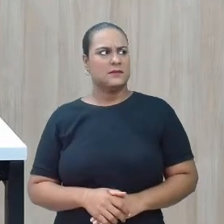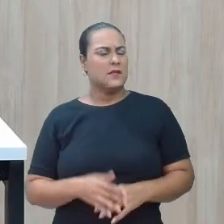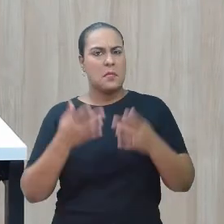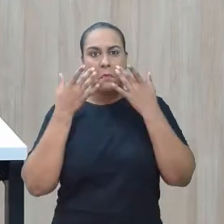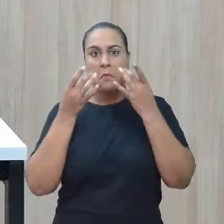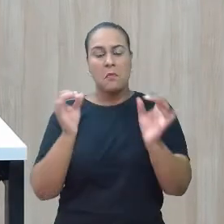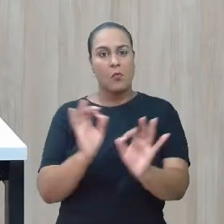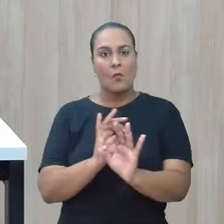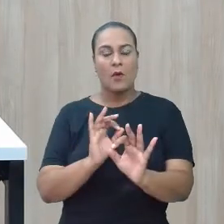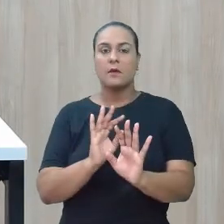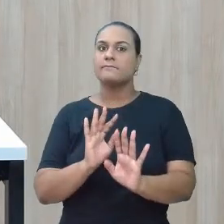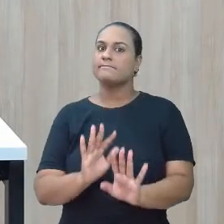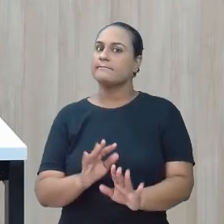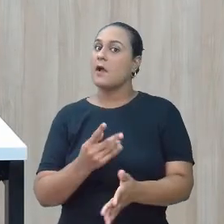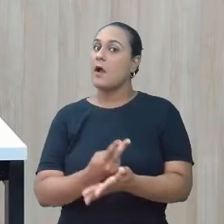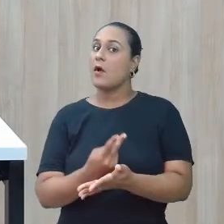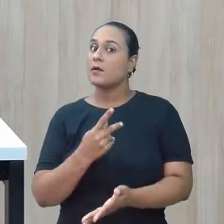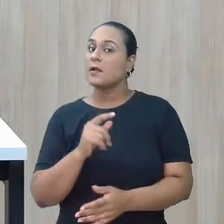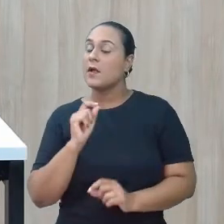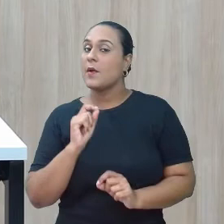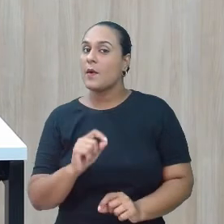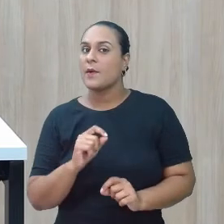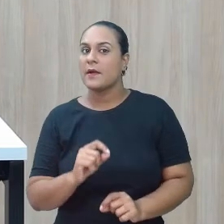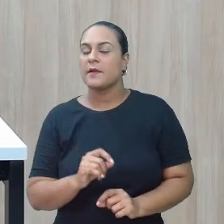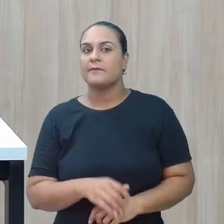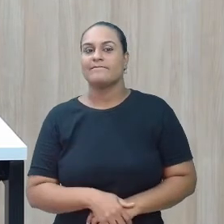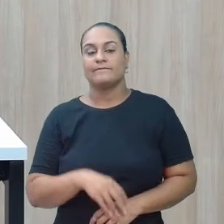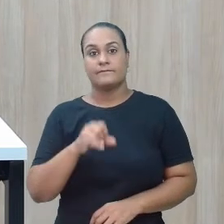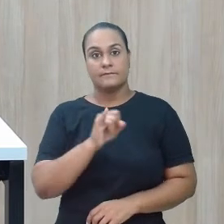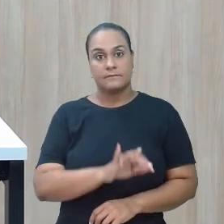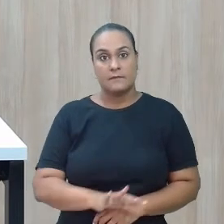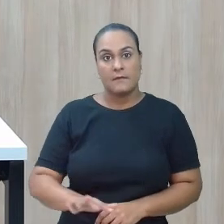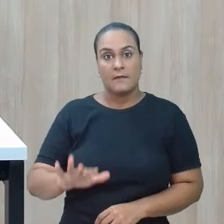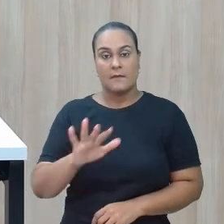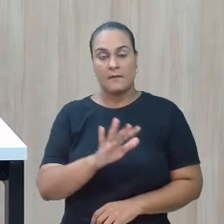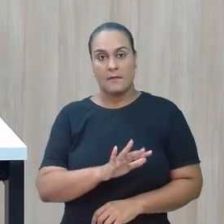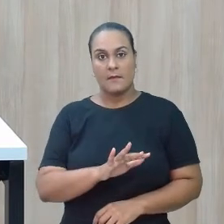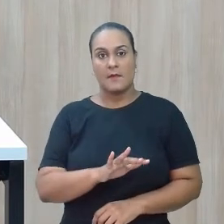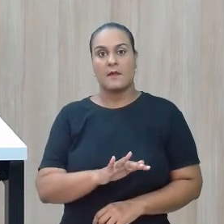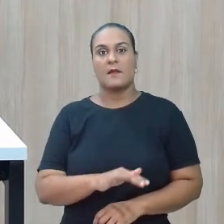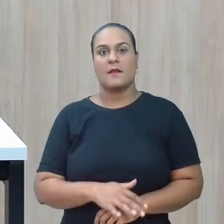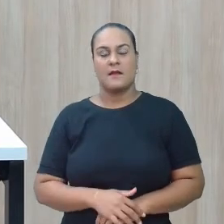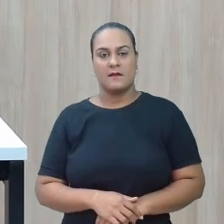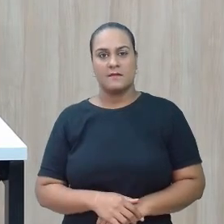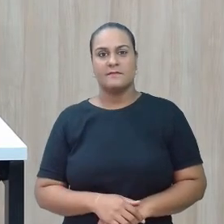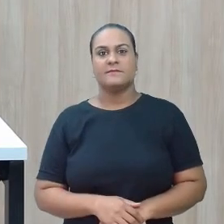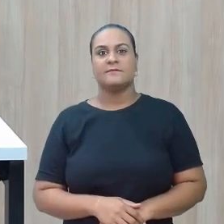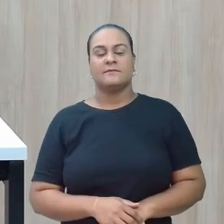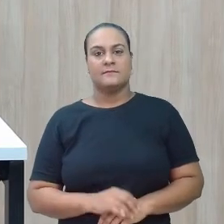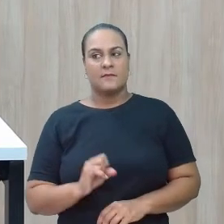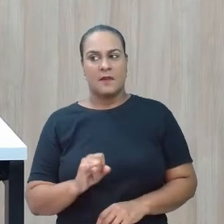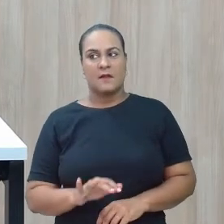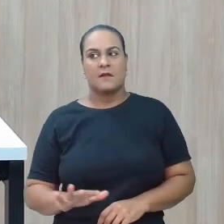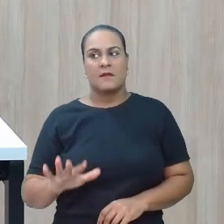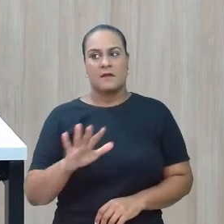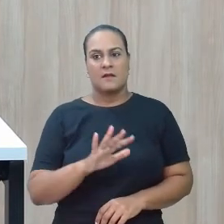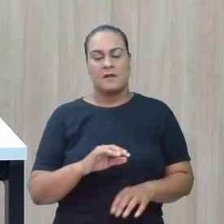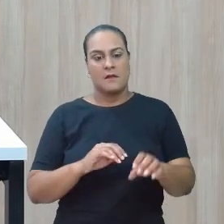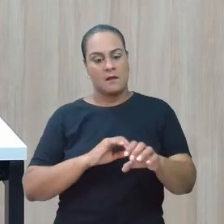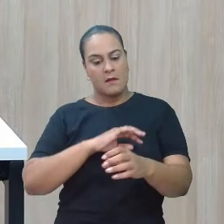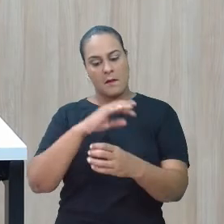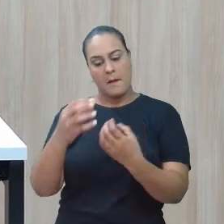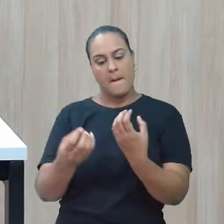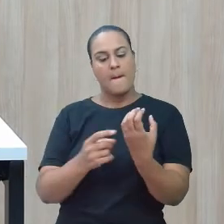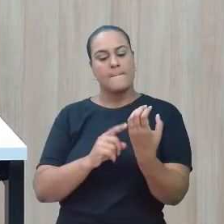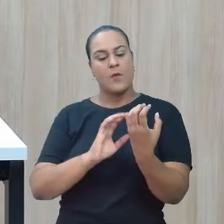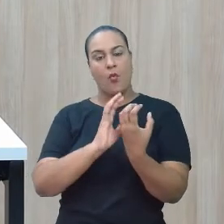ver que o que acontece com ele é que a imagem, ela tem que ser, né? À medida que passou pela pupila,